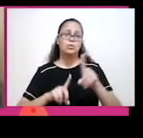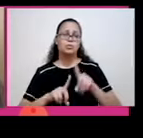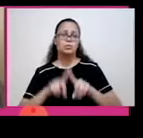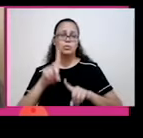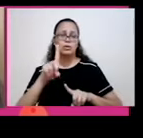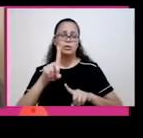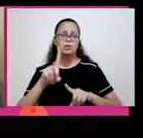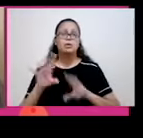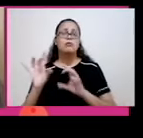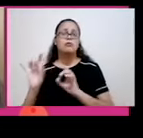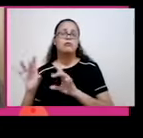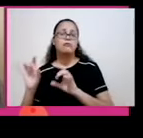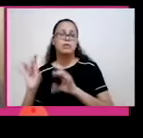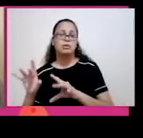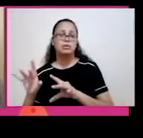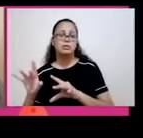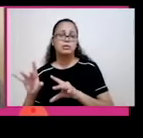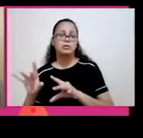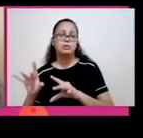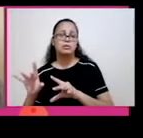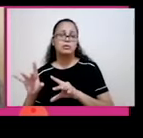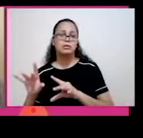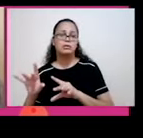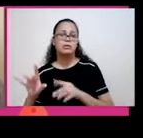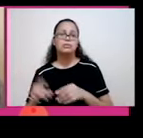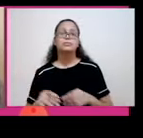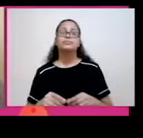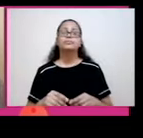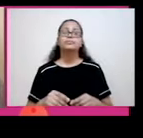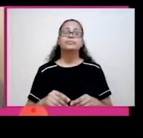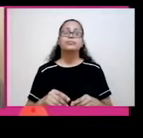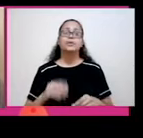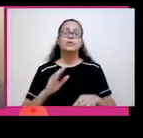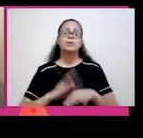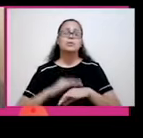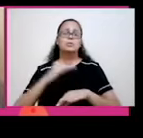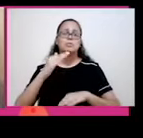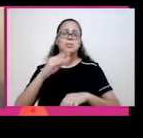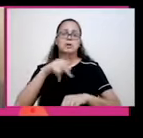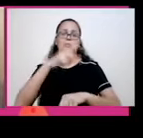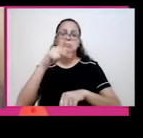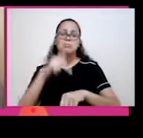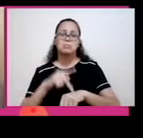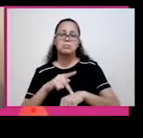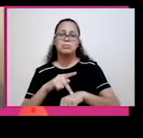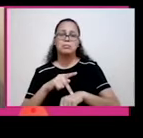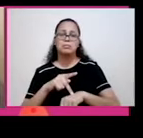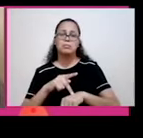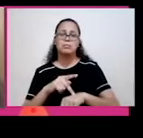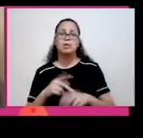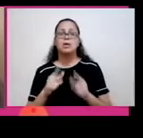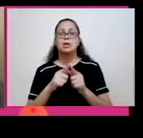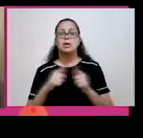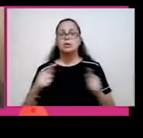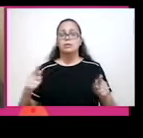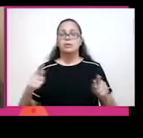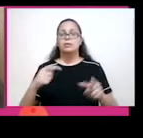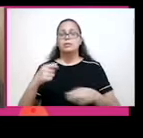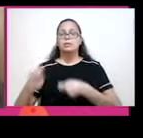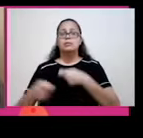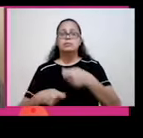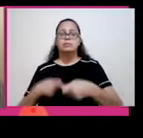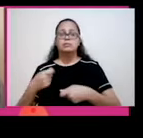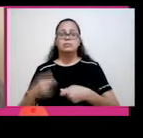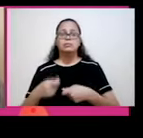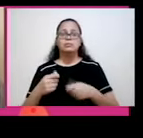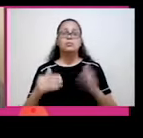vendeu e o tanto que o país comprou, se há um saldo positivo, o país mais vendeu do que comprou, há um superávit. E o crescimento da economia chinesa